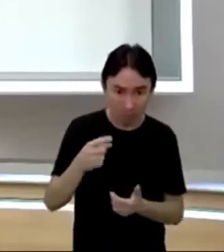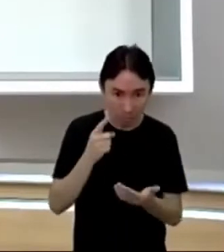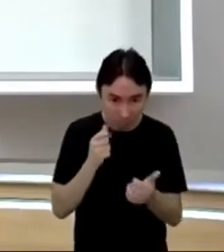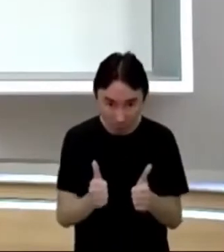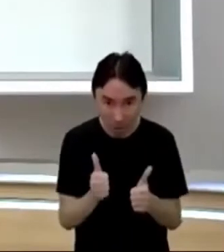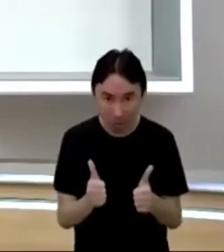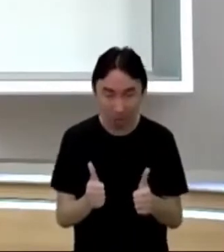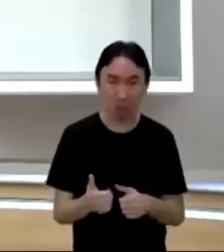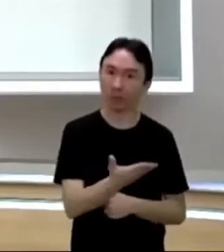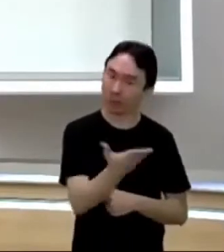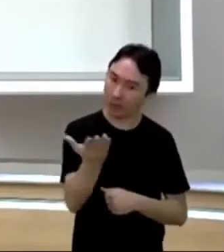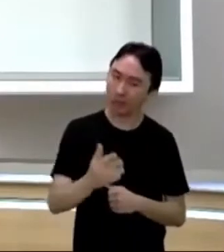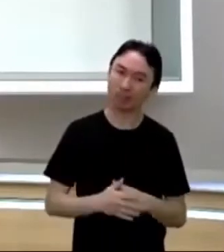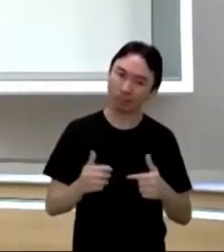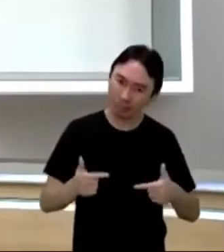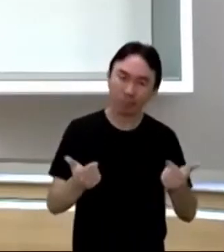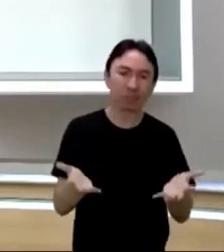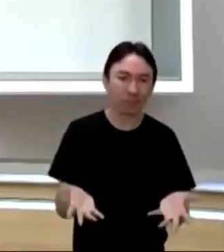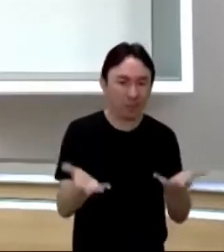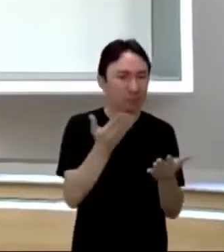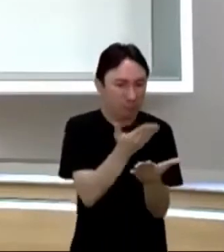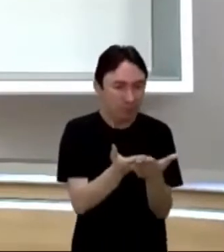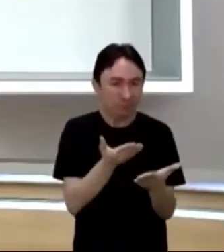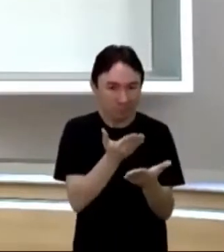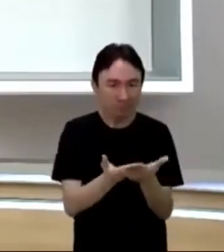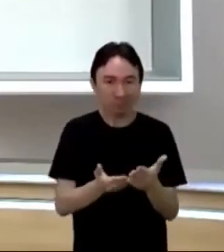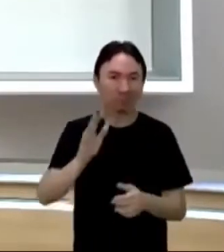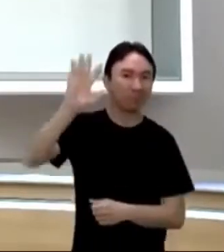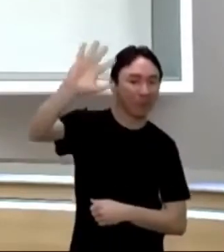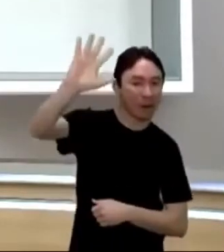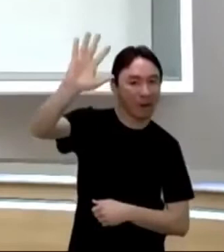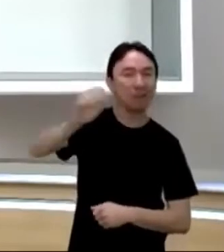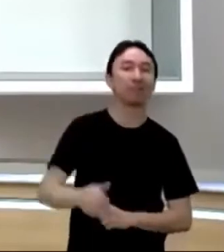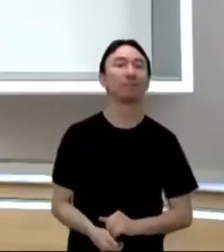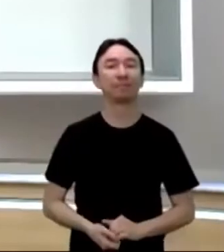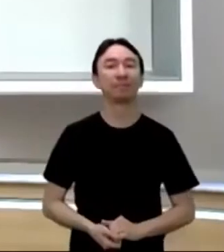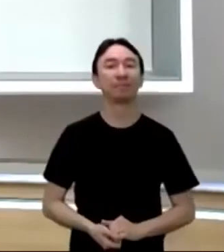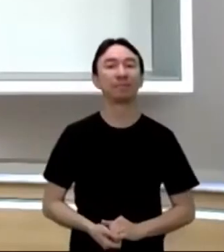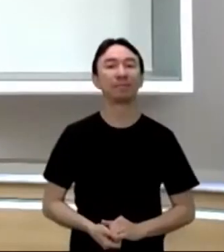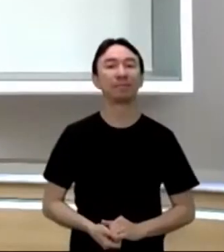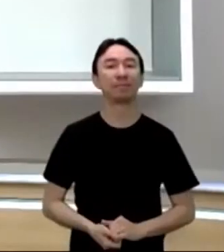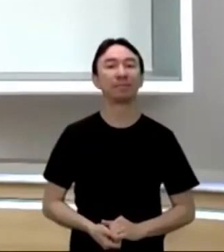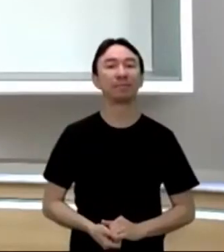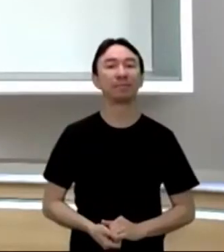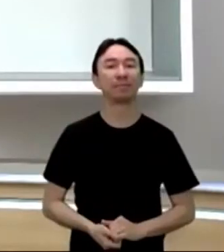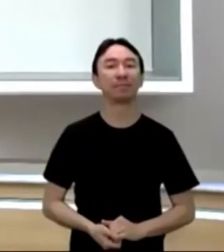boa sorte a todos, bons estudos, até a próxima.